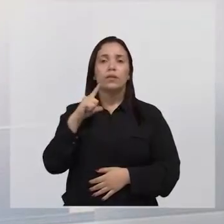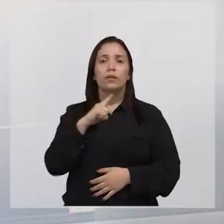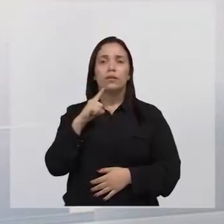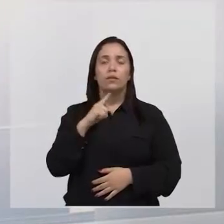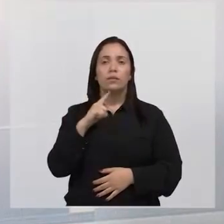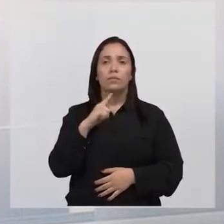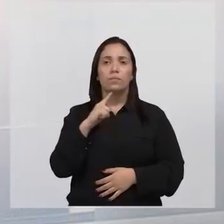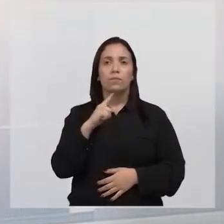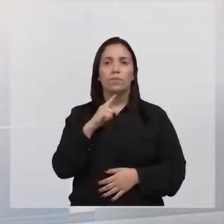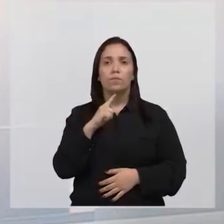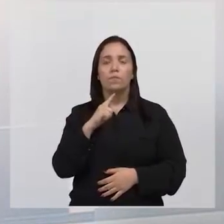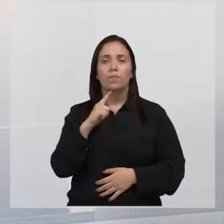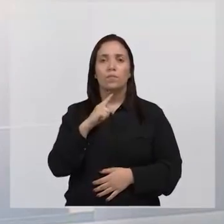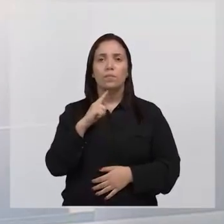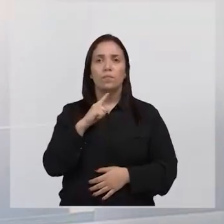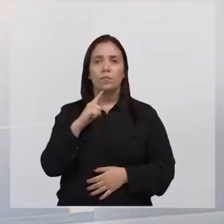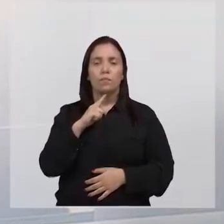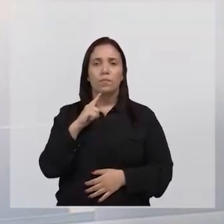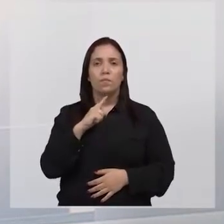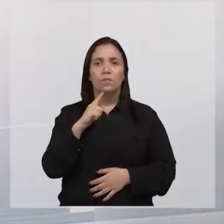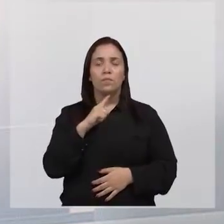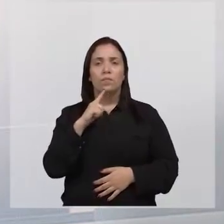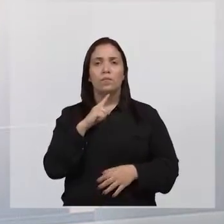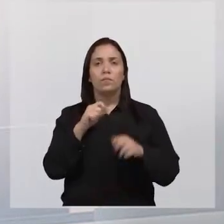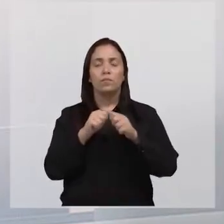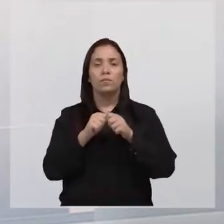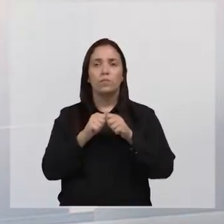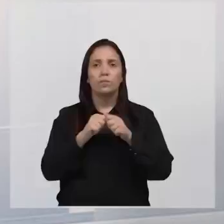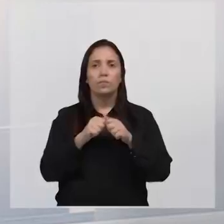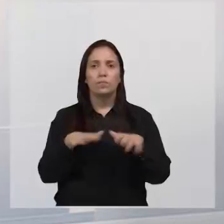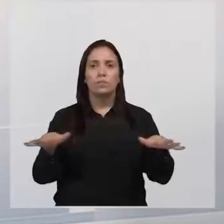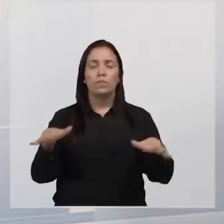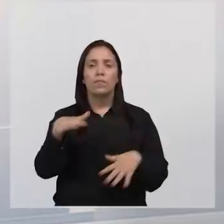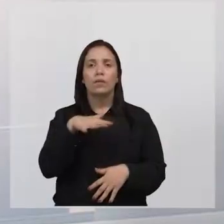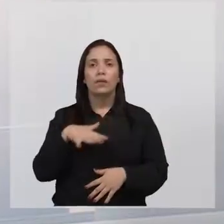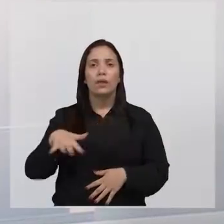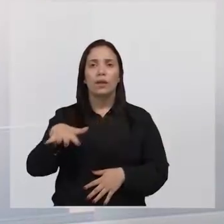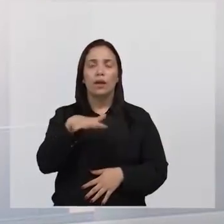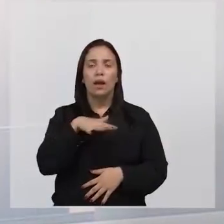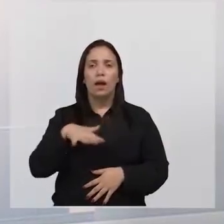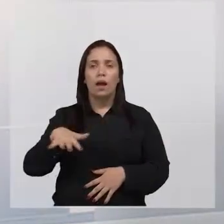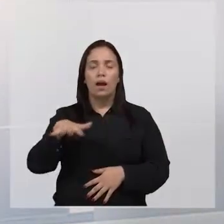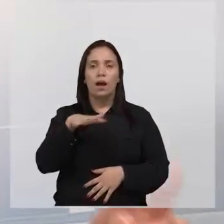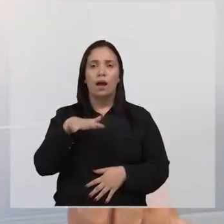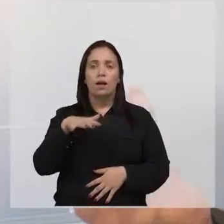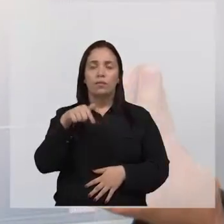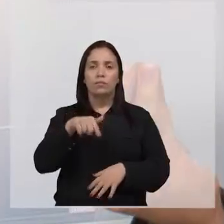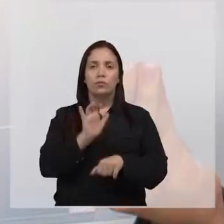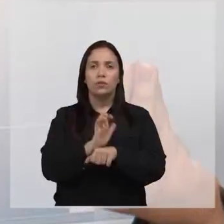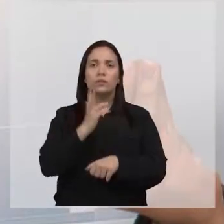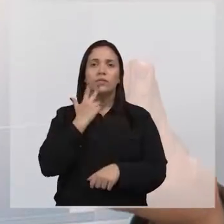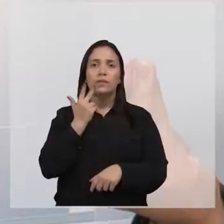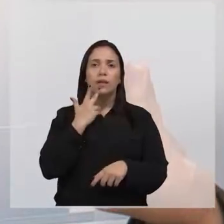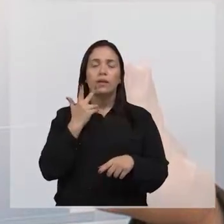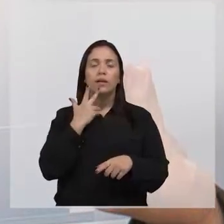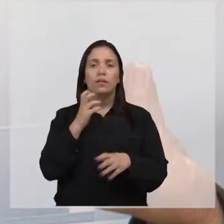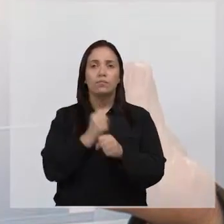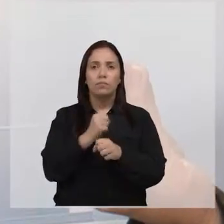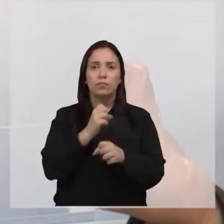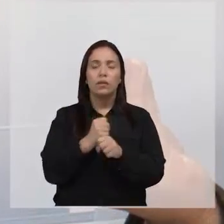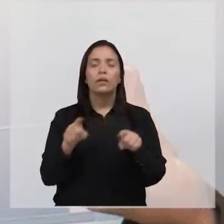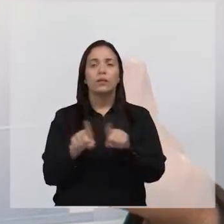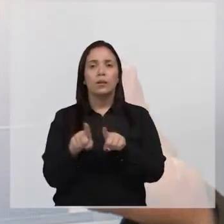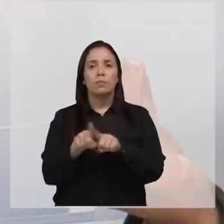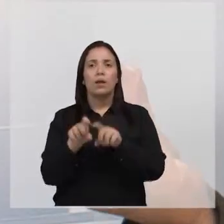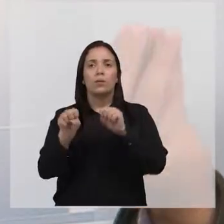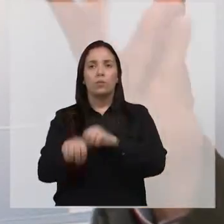que transformaram essas áreas em áreas de respeito, tanto na área de finanças do estado de Ceará como de educação. Em